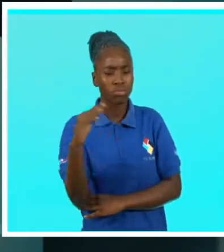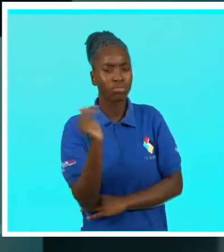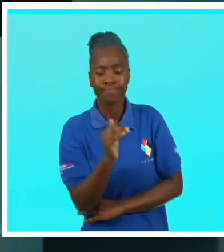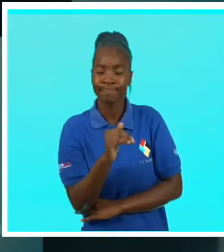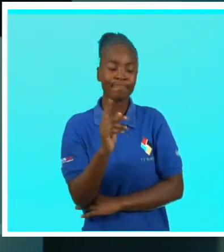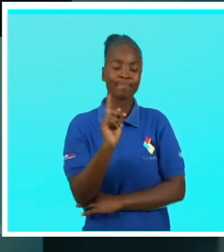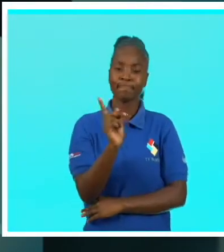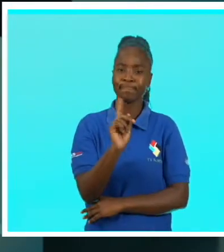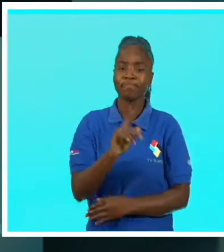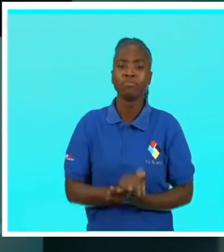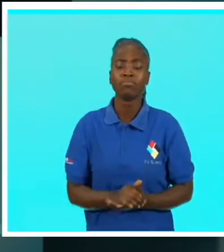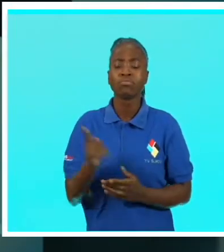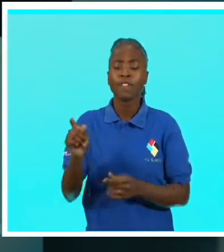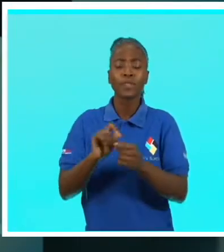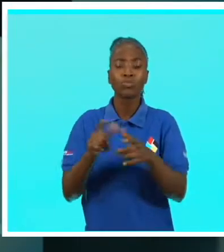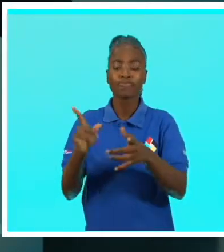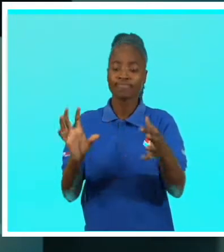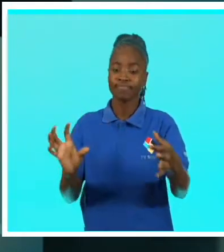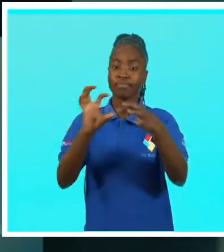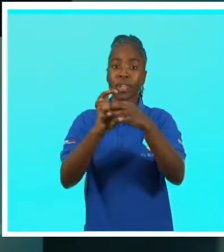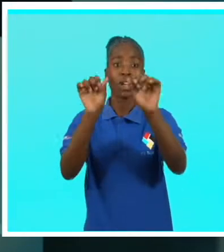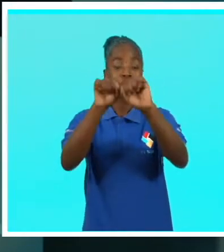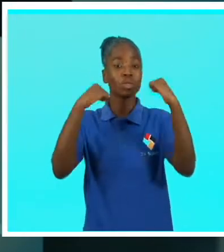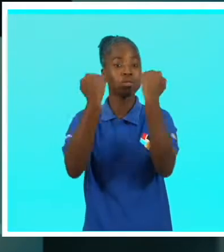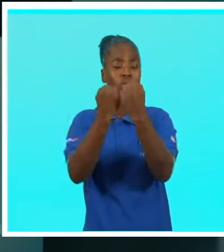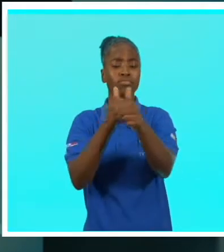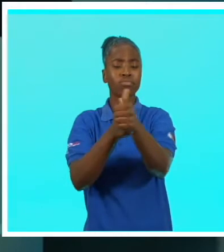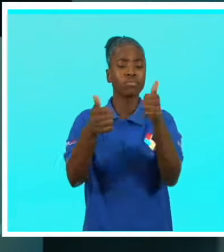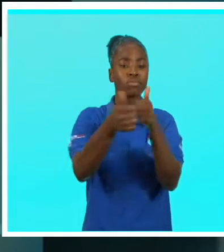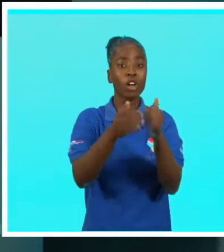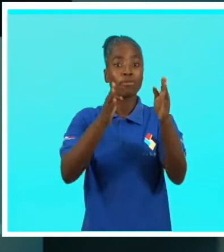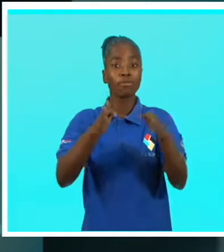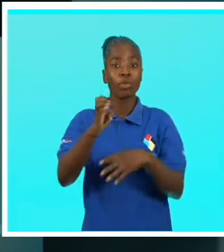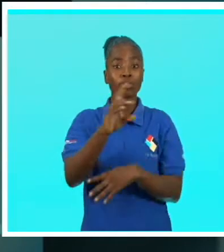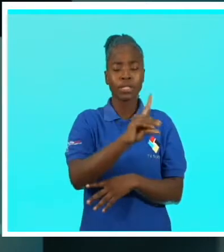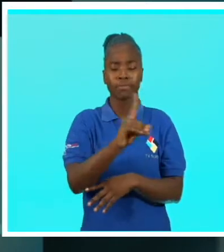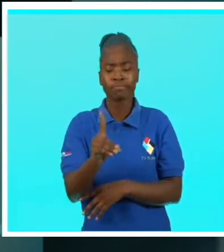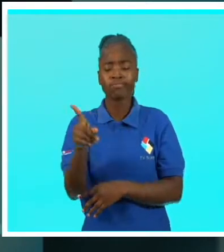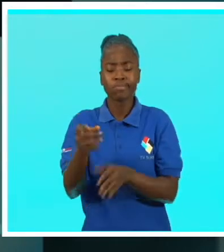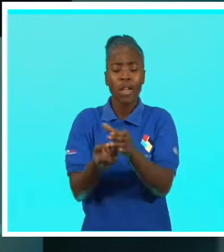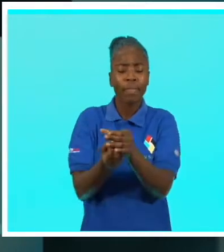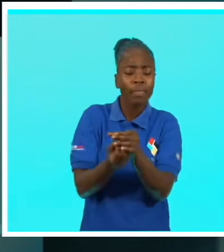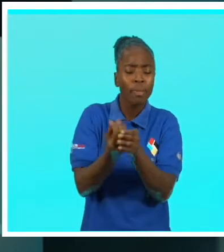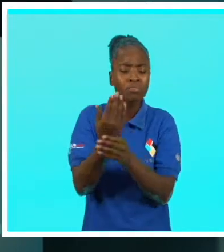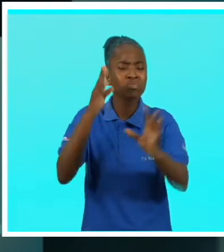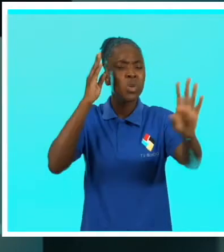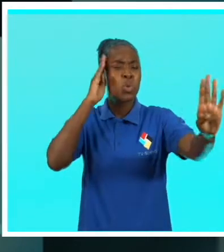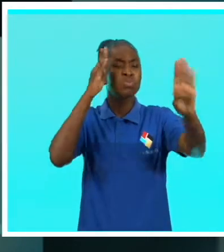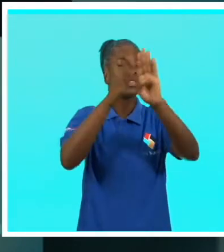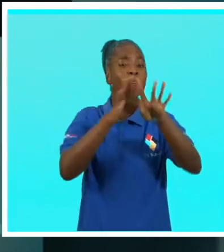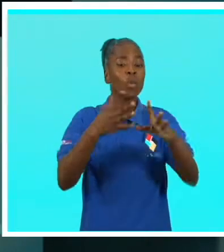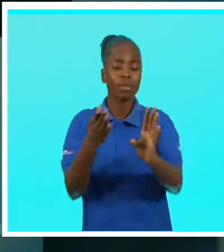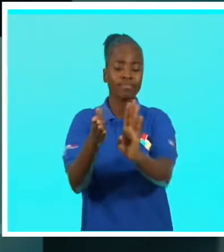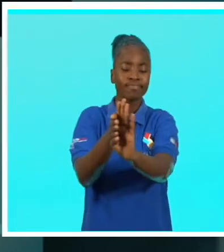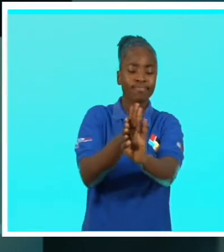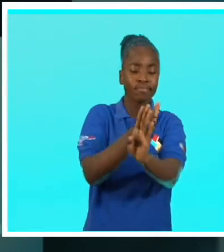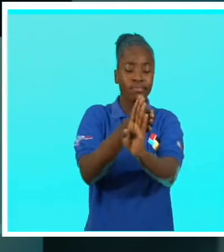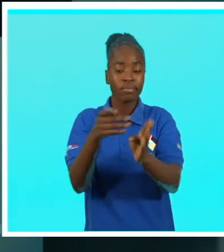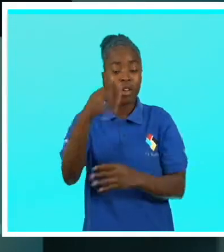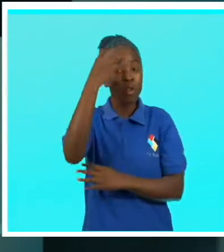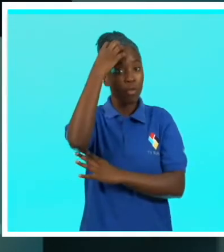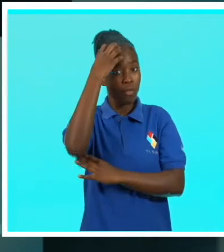não são somente destas duas organizações, mas de uma aliança que congrega associações representativas de pessoas com deficiência,